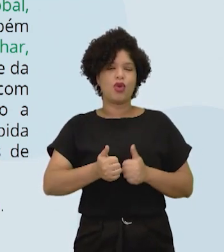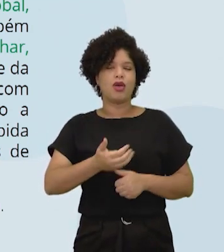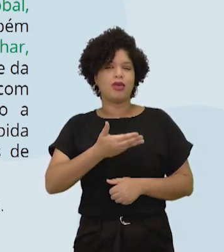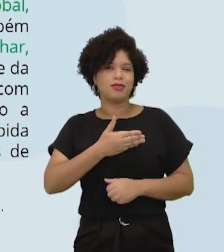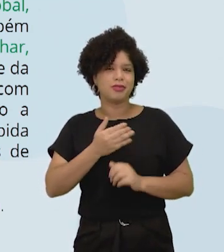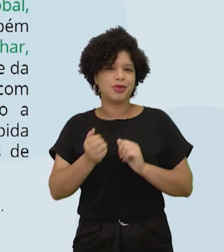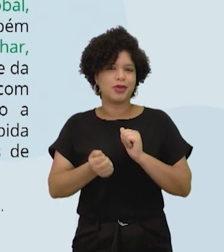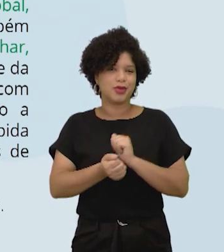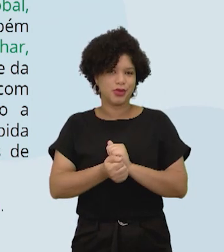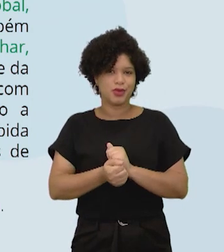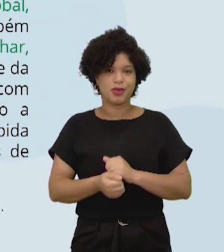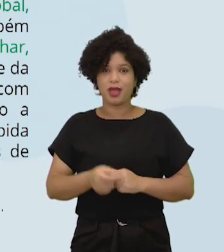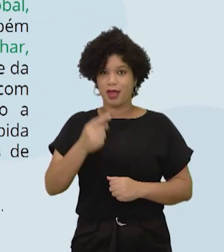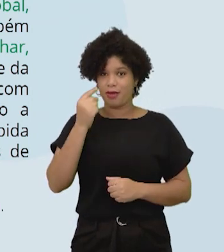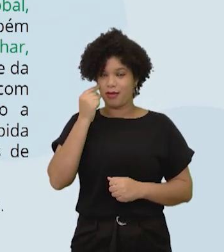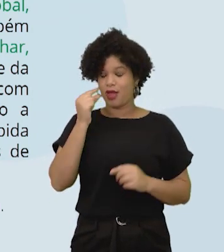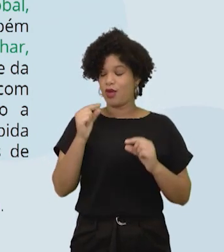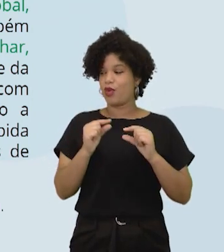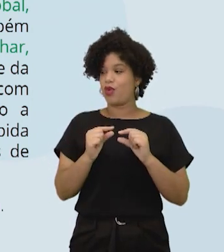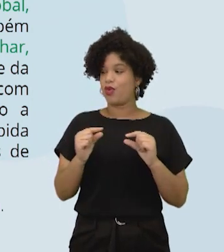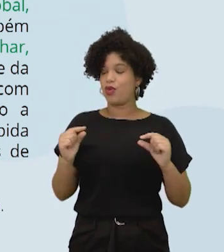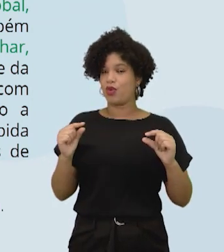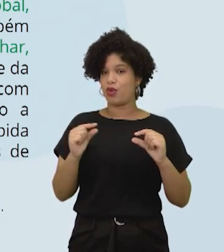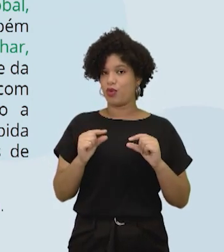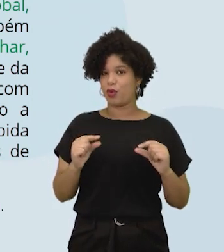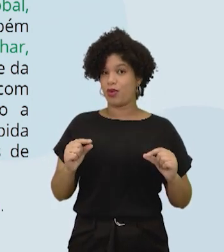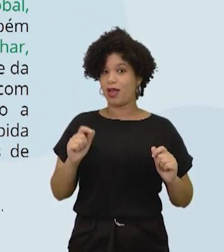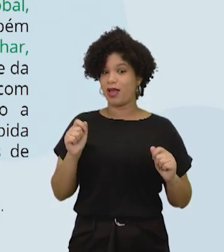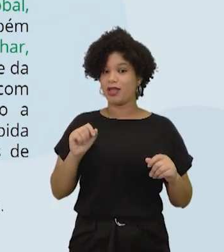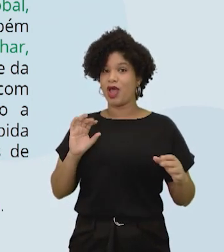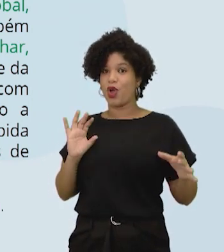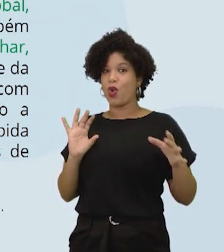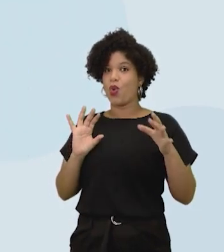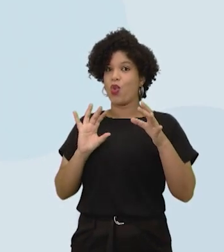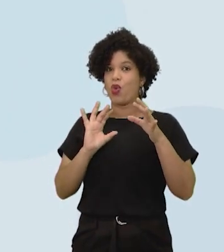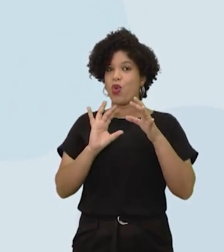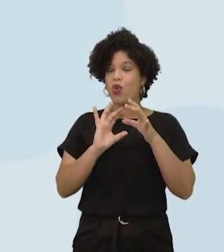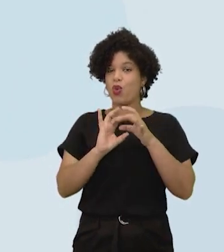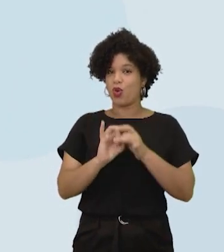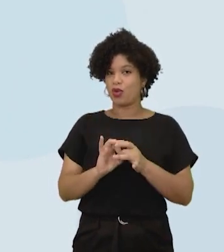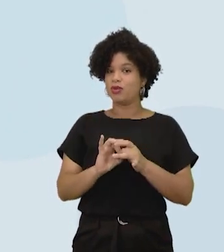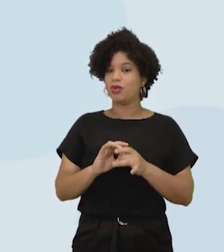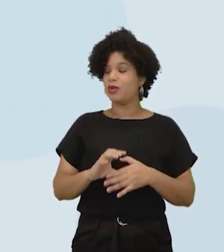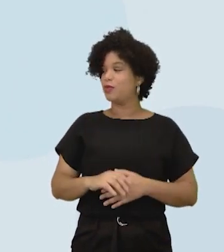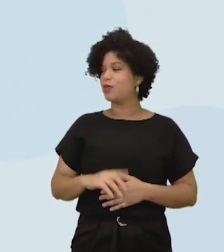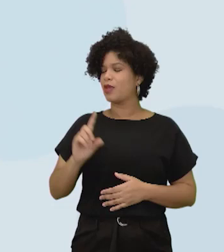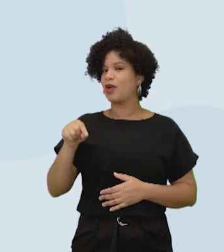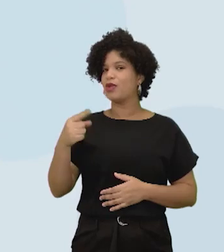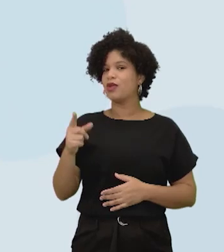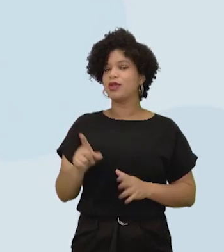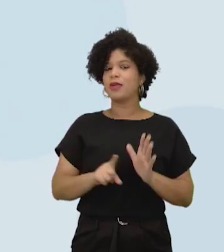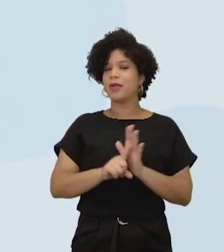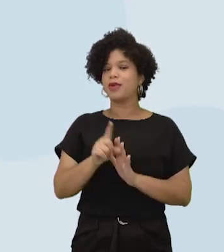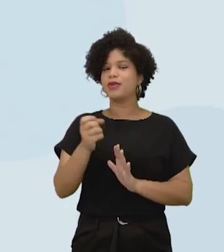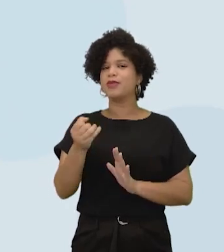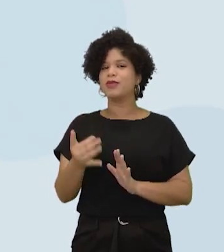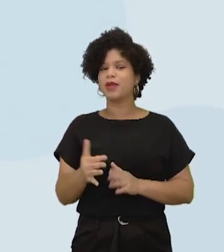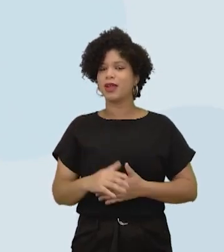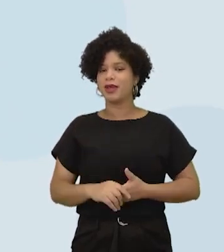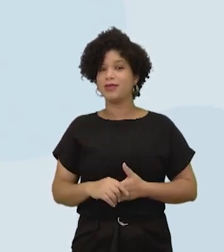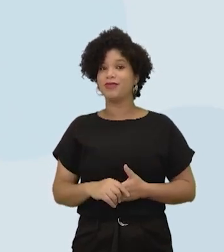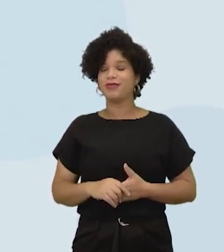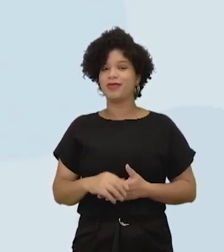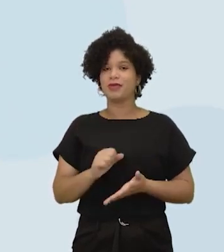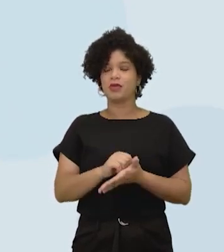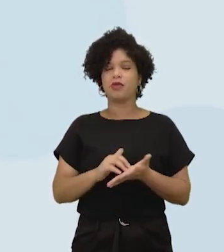essa parte, eu já peguei um trecho em que há uma coordenação de orações, né? E aí na página seguinte eu já vou falar sobre isso, ó. Chat